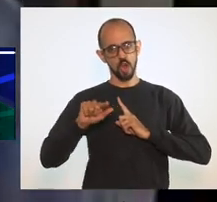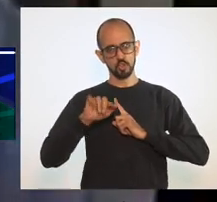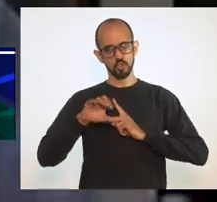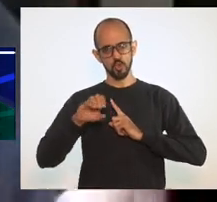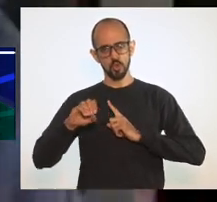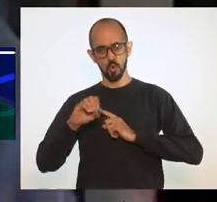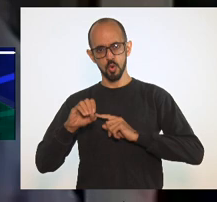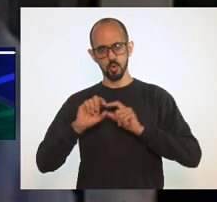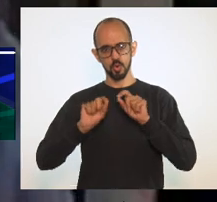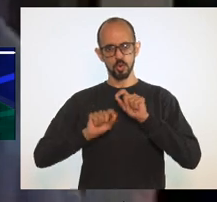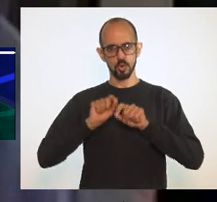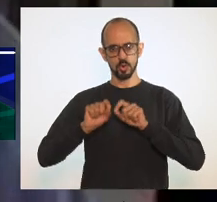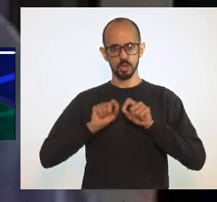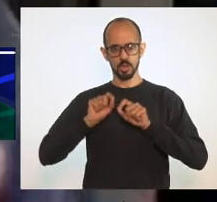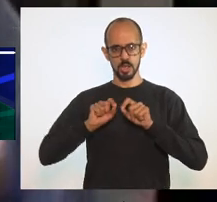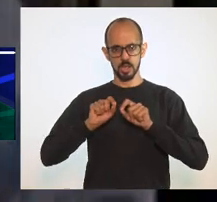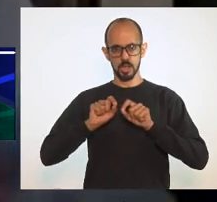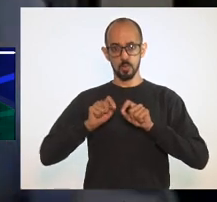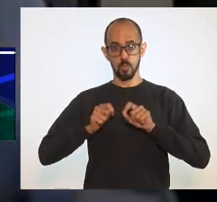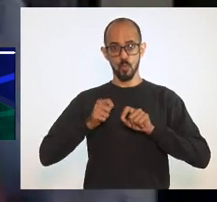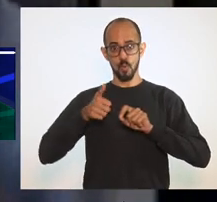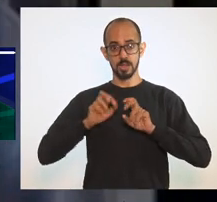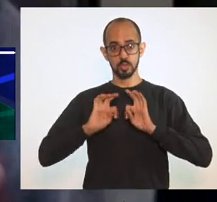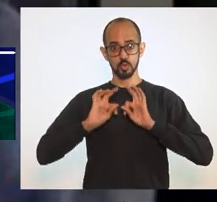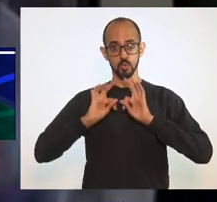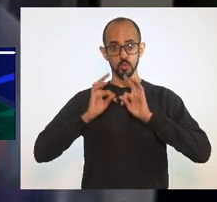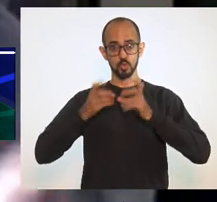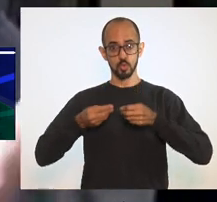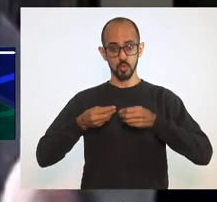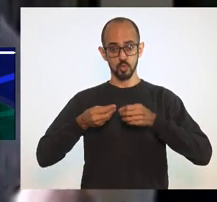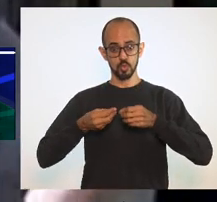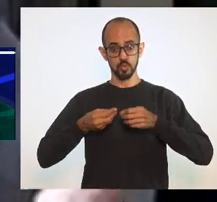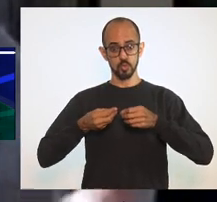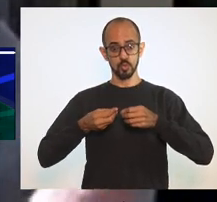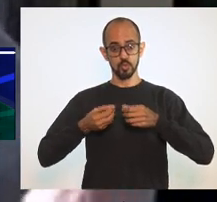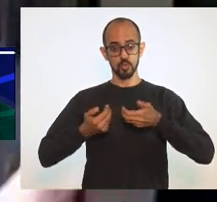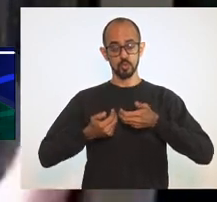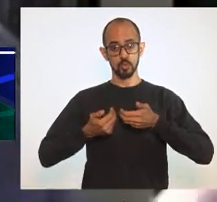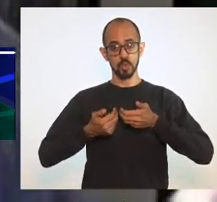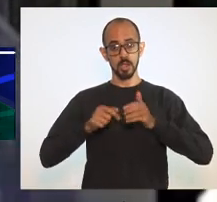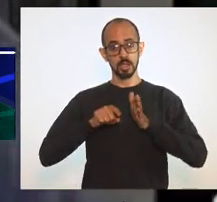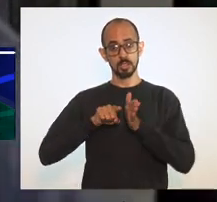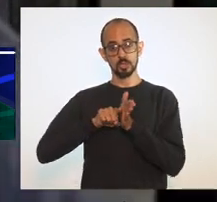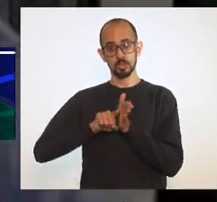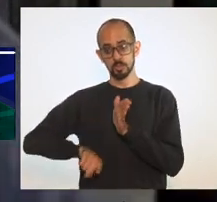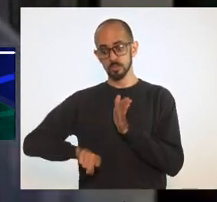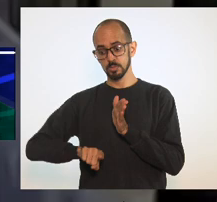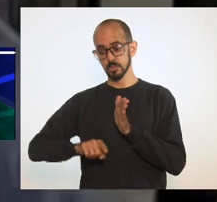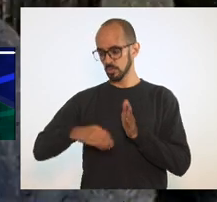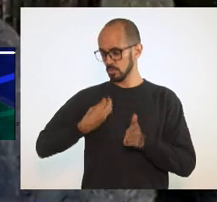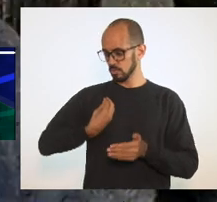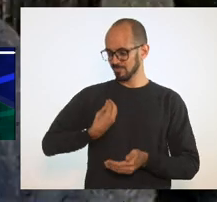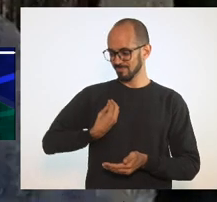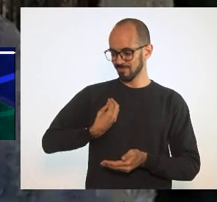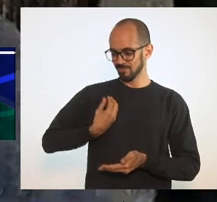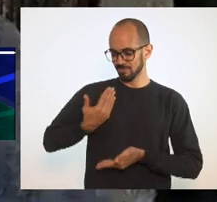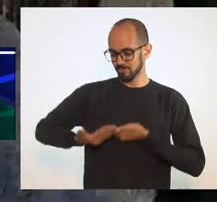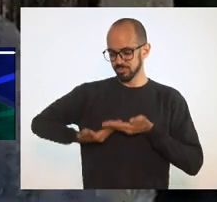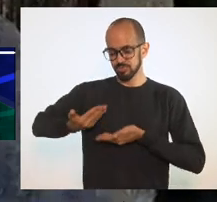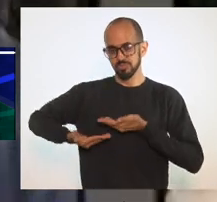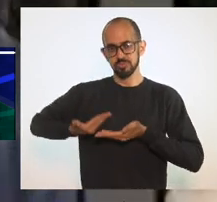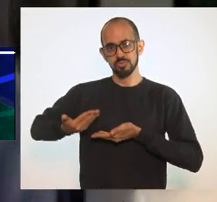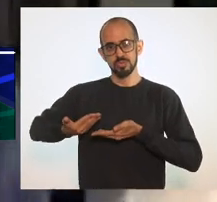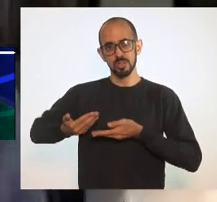quase que na sua totalidade, retira as possibilidades de vivência, de subsistência